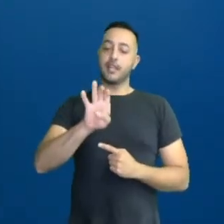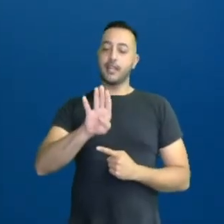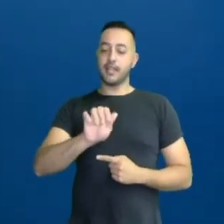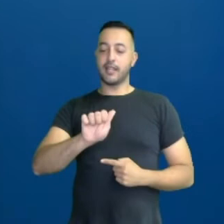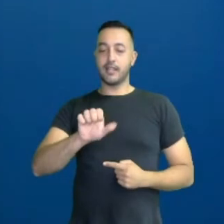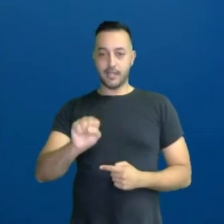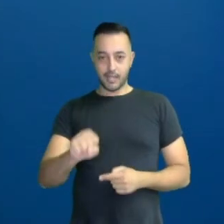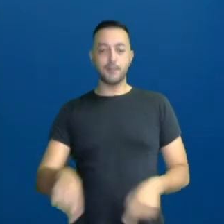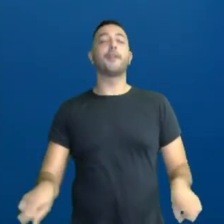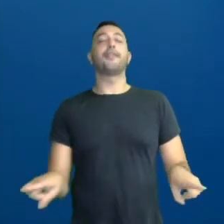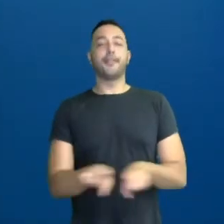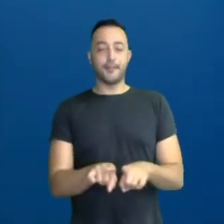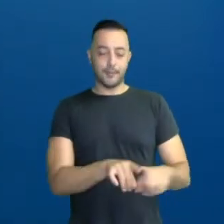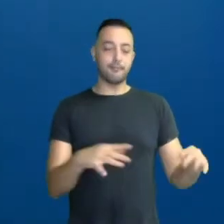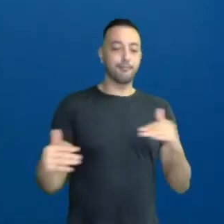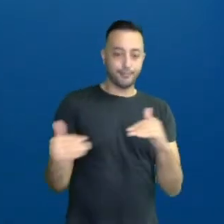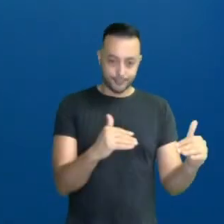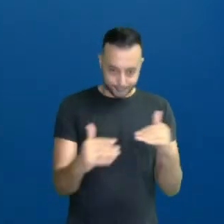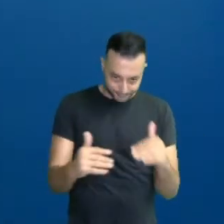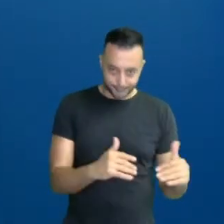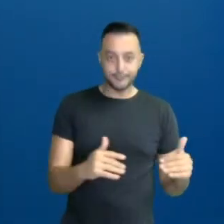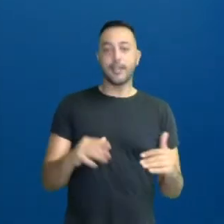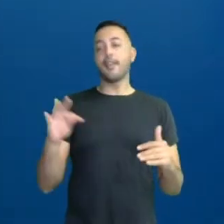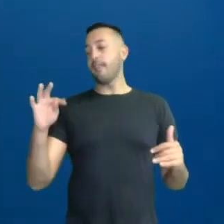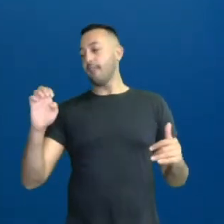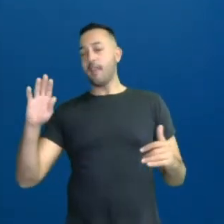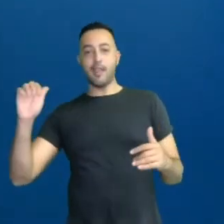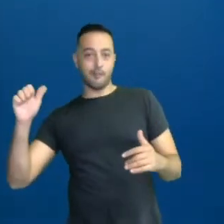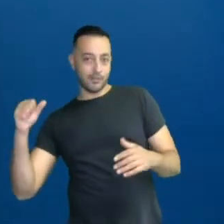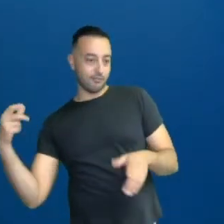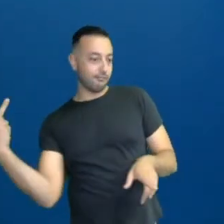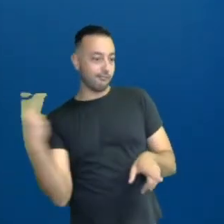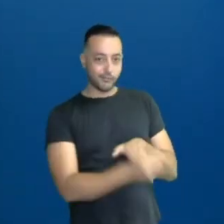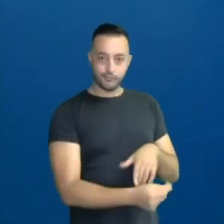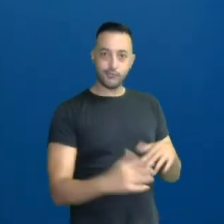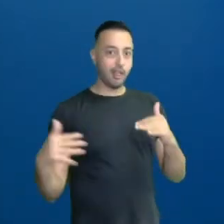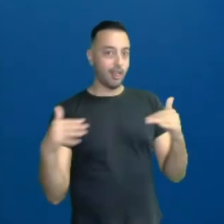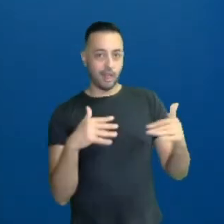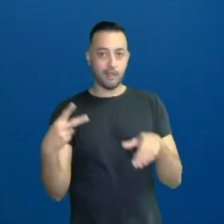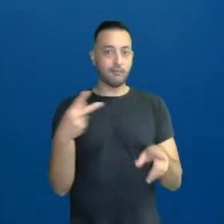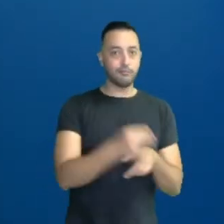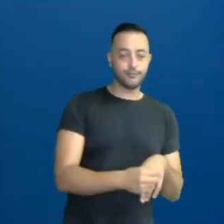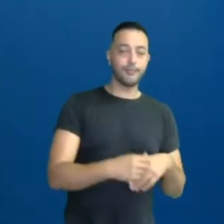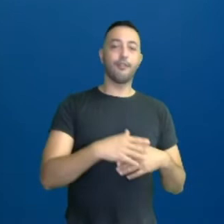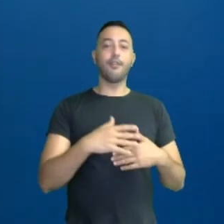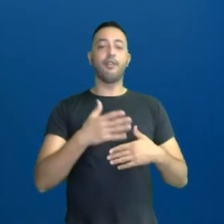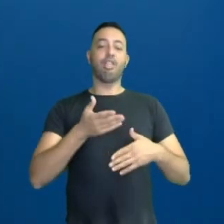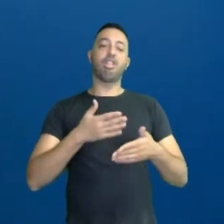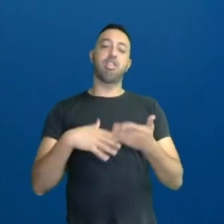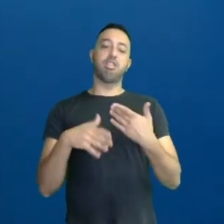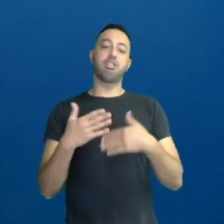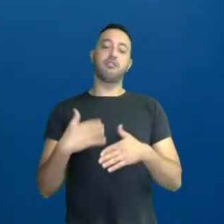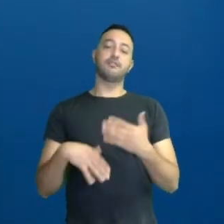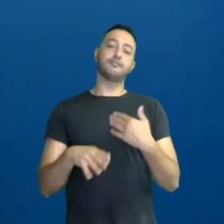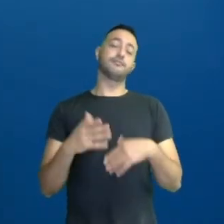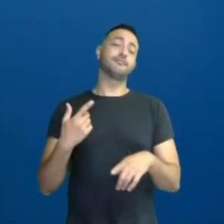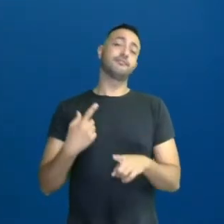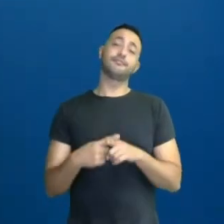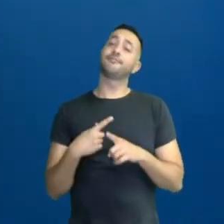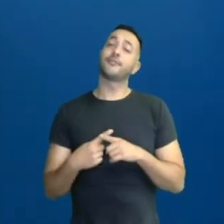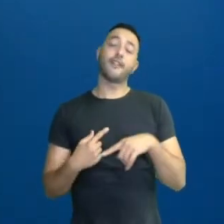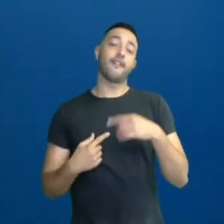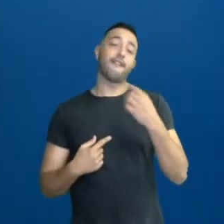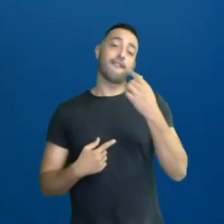vai entrar em conflito com Esparta, vai derrotar Esparta, e aí começa o declínio da sociedade grega, virando alvo